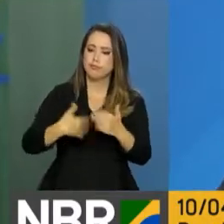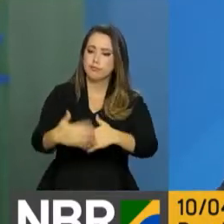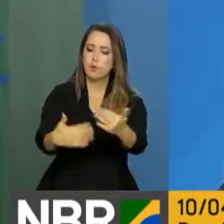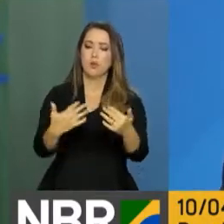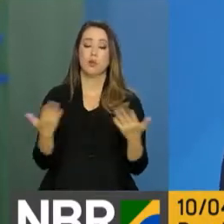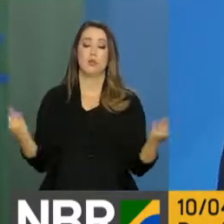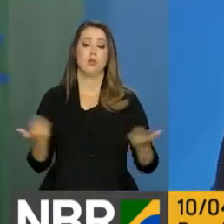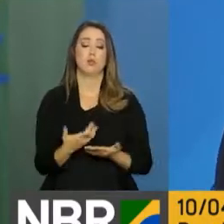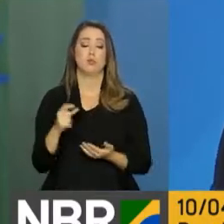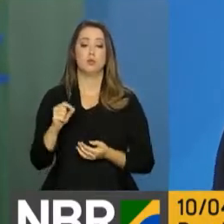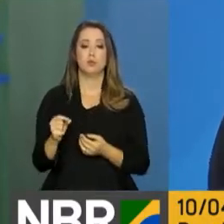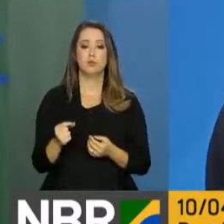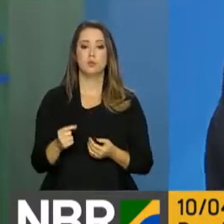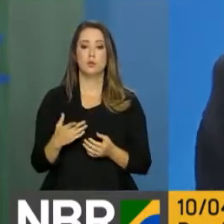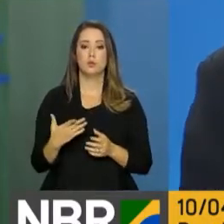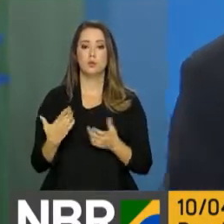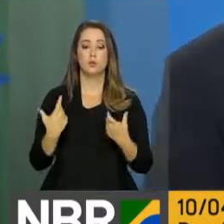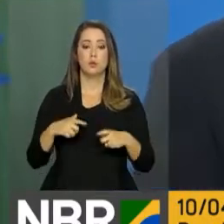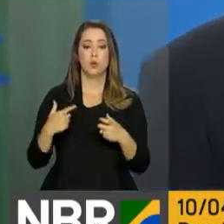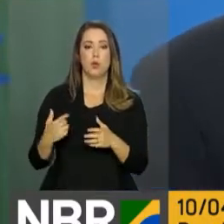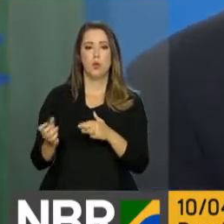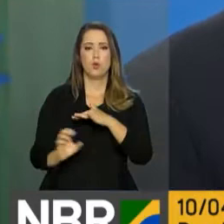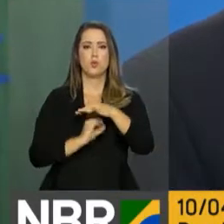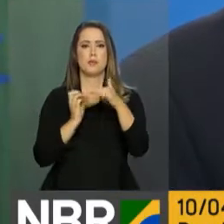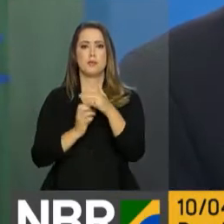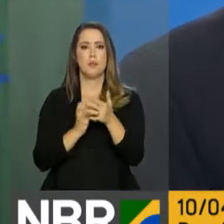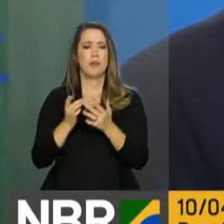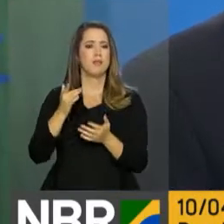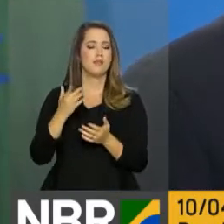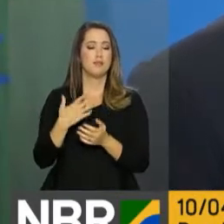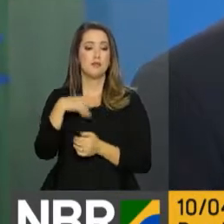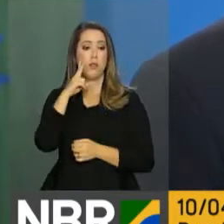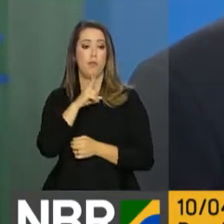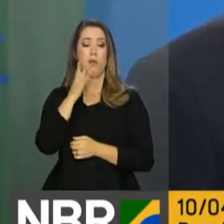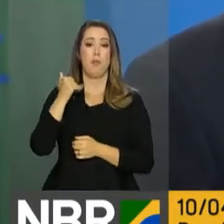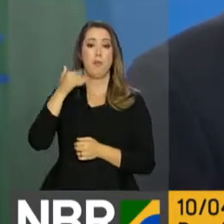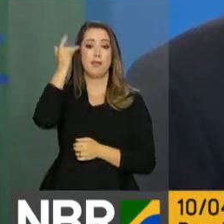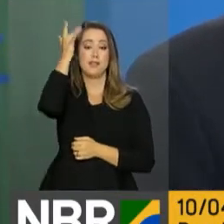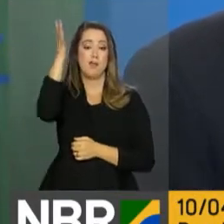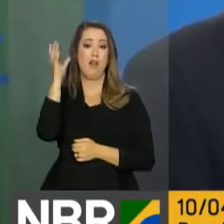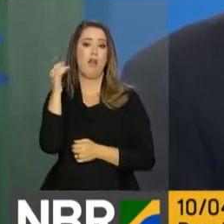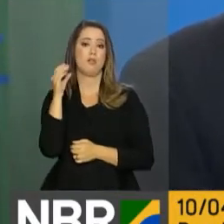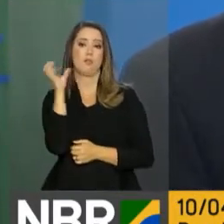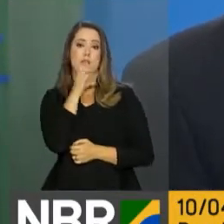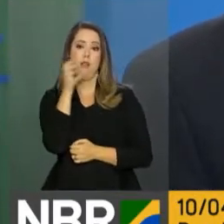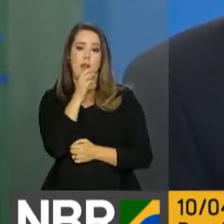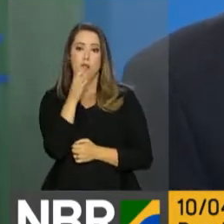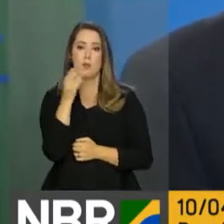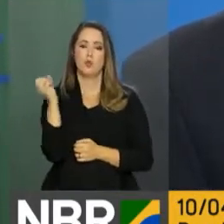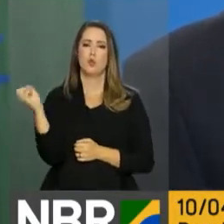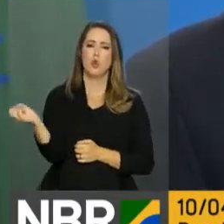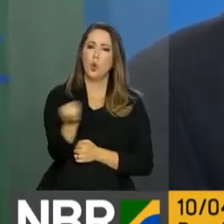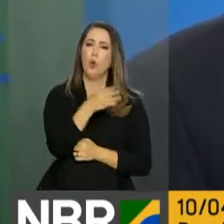está deixando o ambiente de negócios mais fácil, mais ágil e mais moderno.